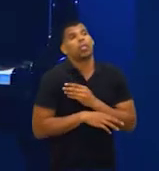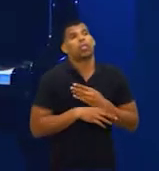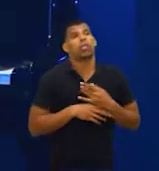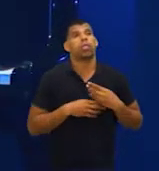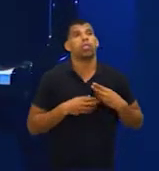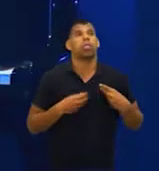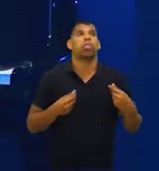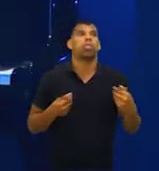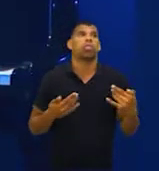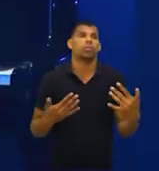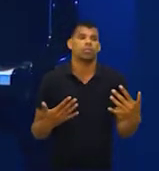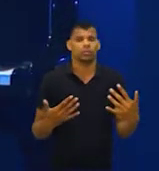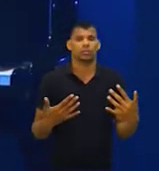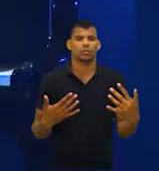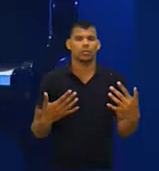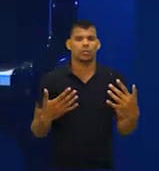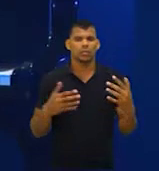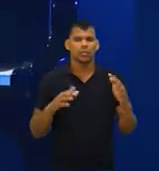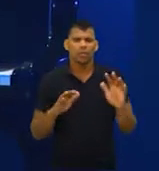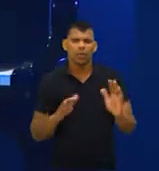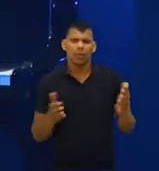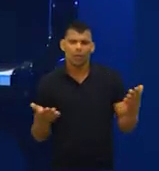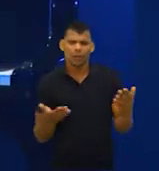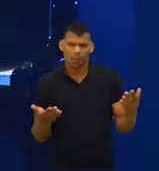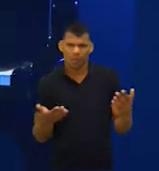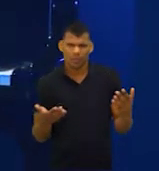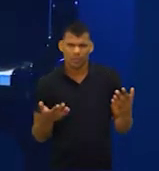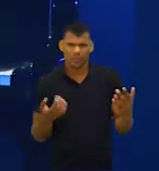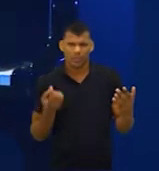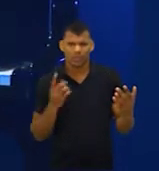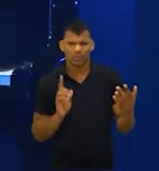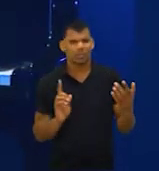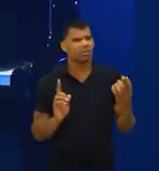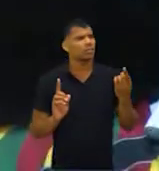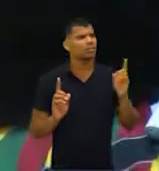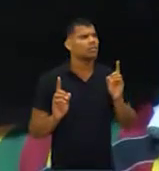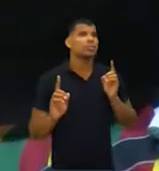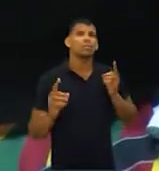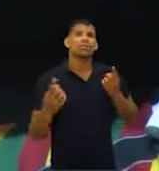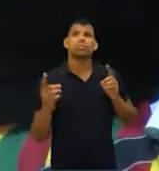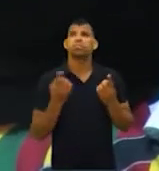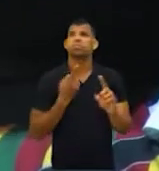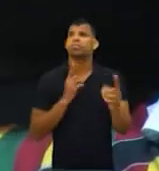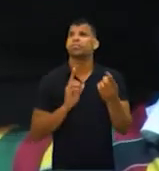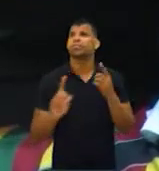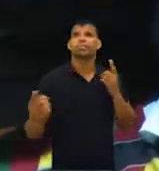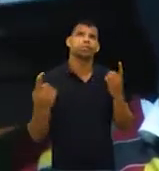como coisa que não me vê e foge de mim.